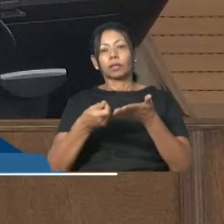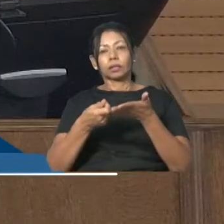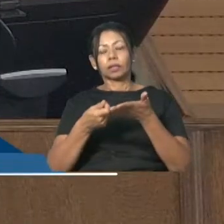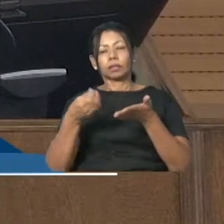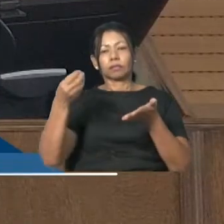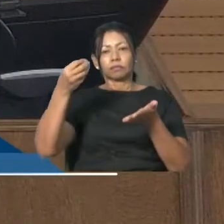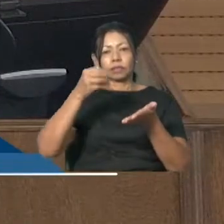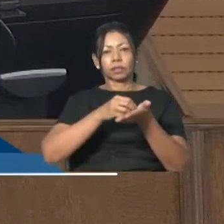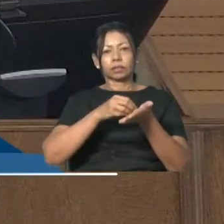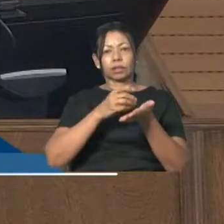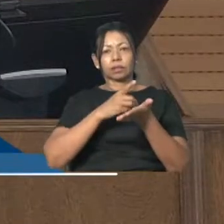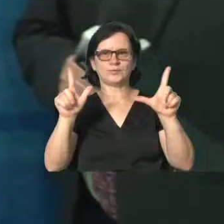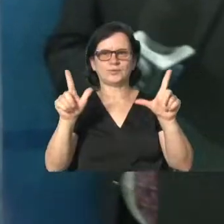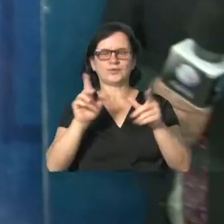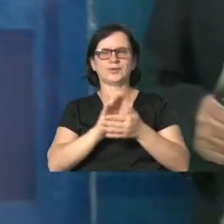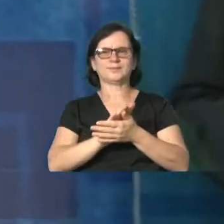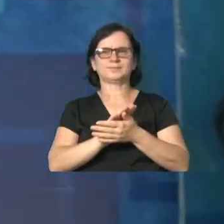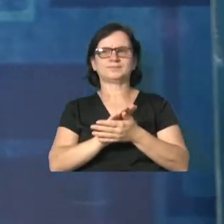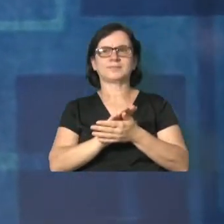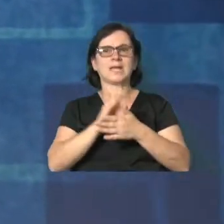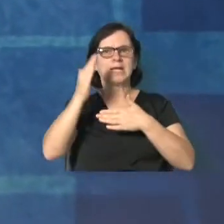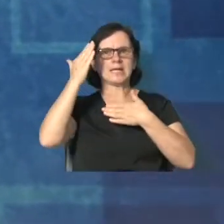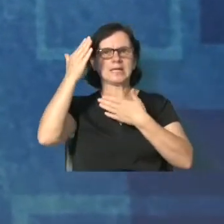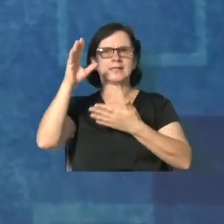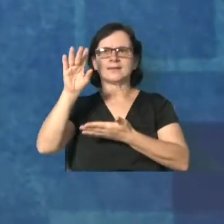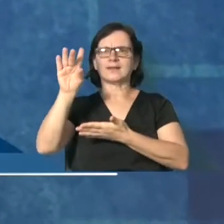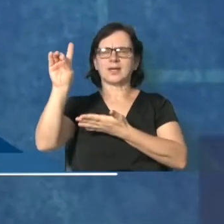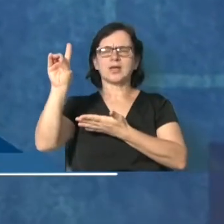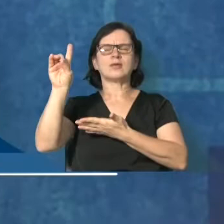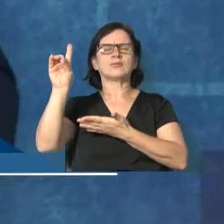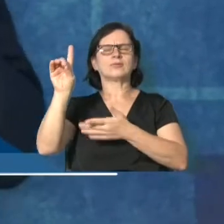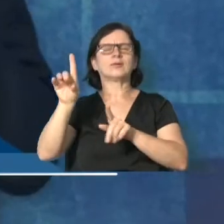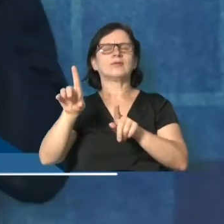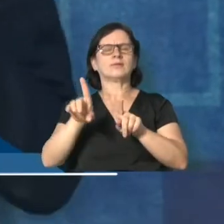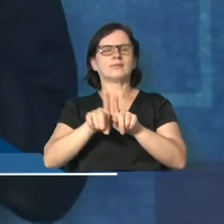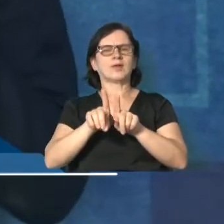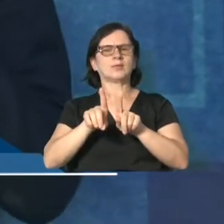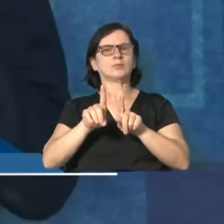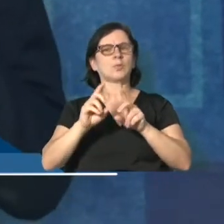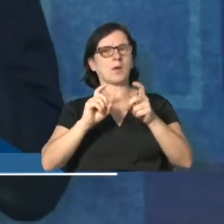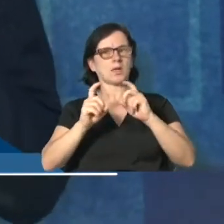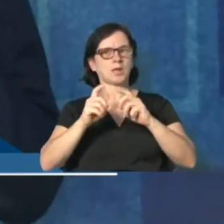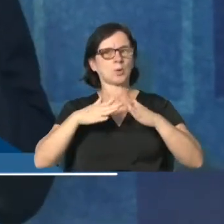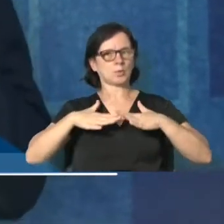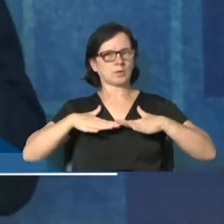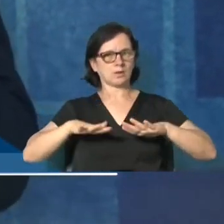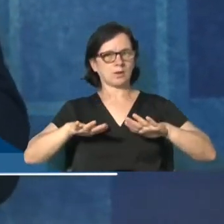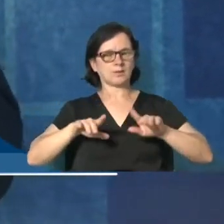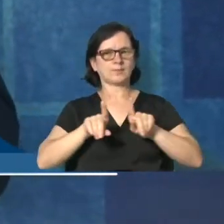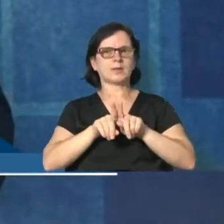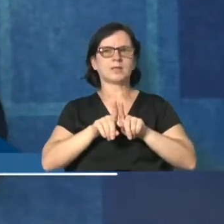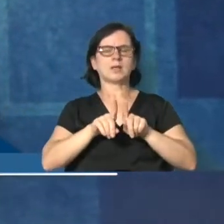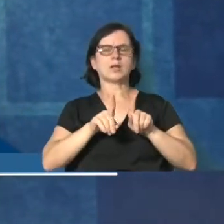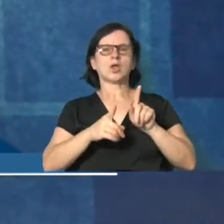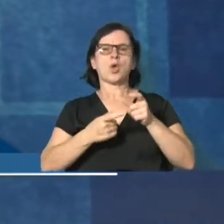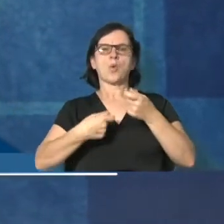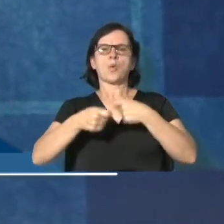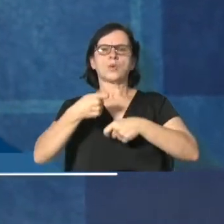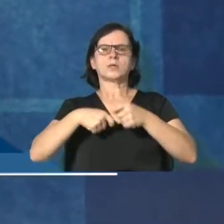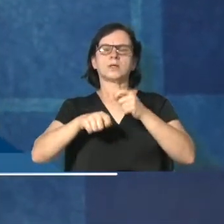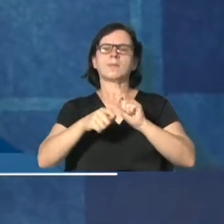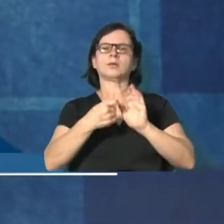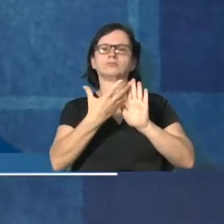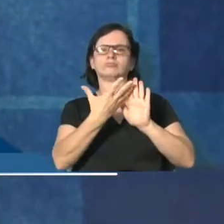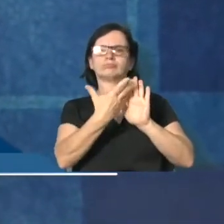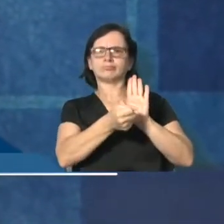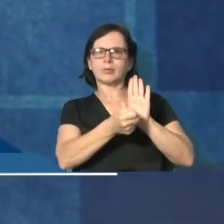vereador Ricardo Oliveira Queixão. Graças a Deus tivemos aqui uma sessão tranquila, conseguimos aprovar o orçamento, que é justamente para o